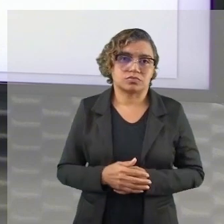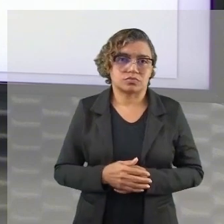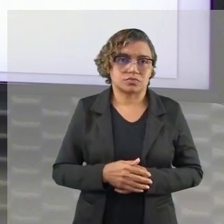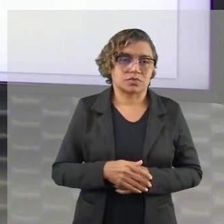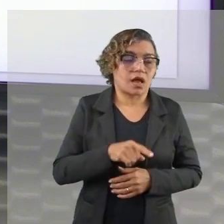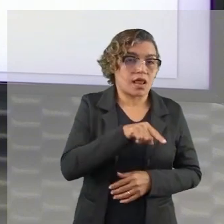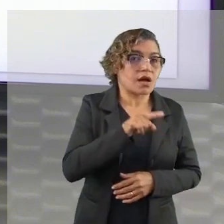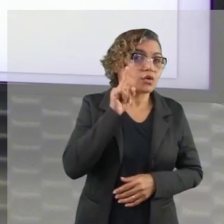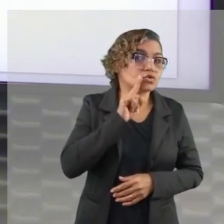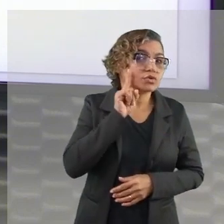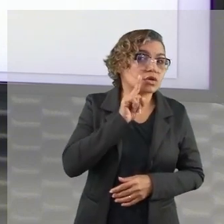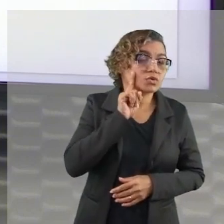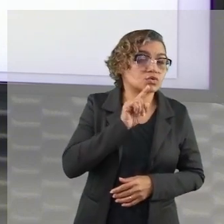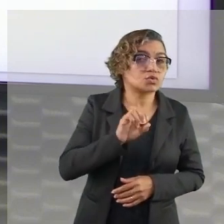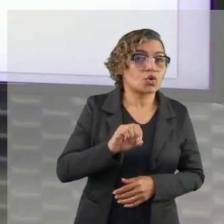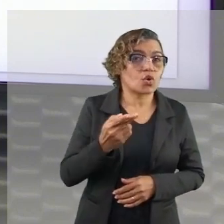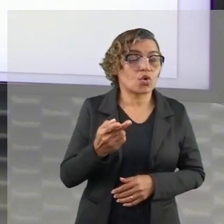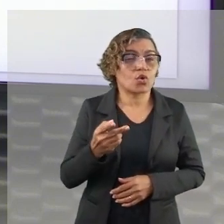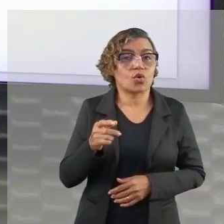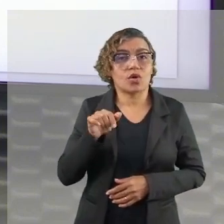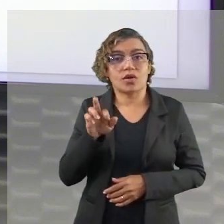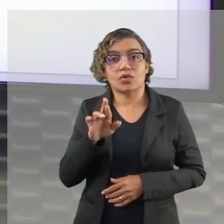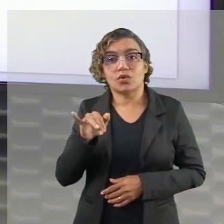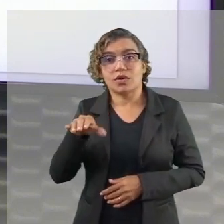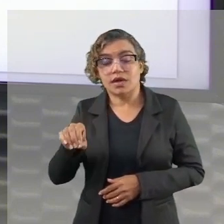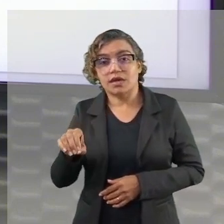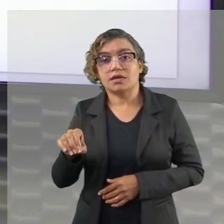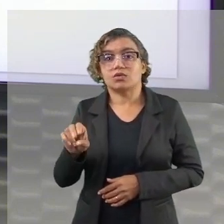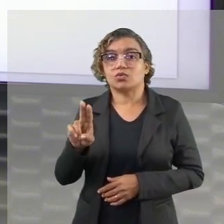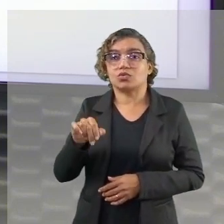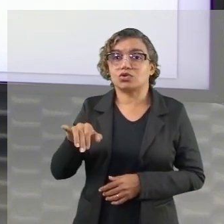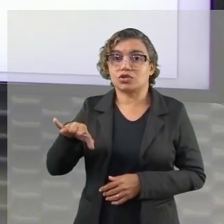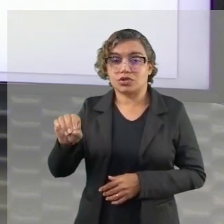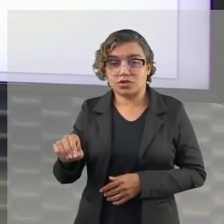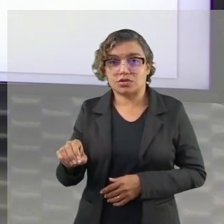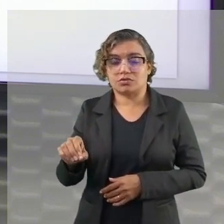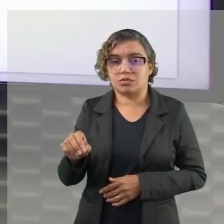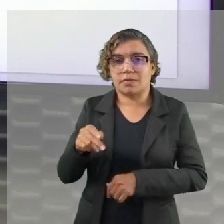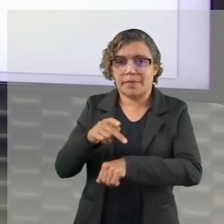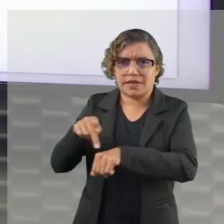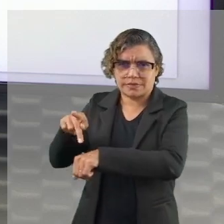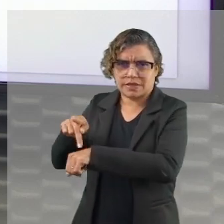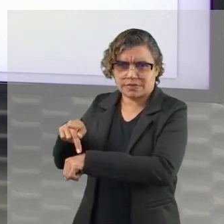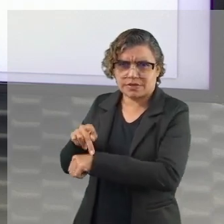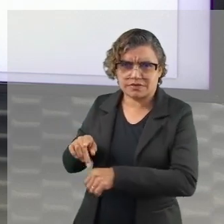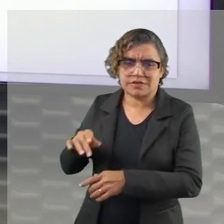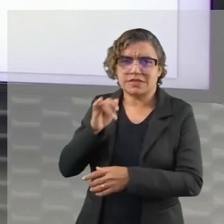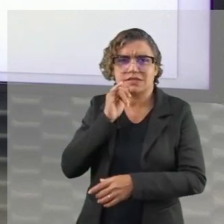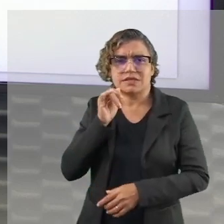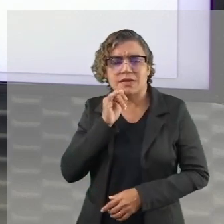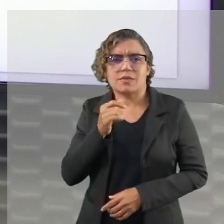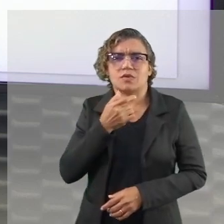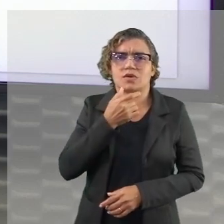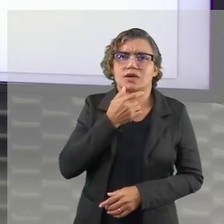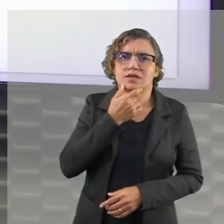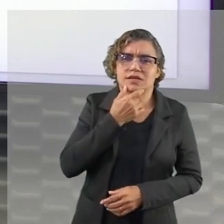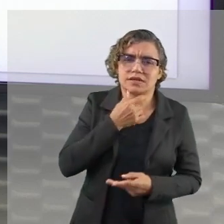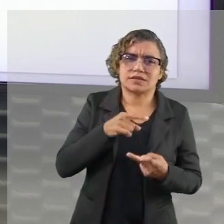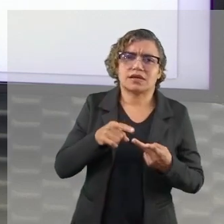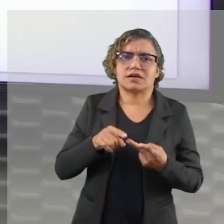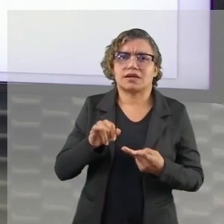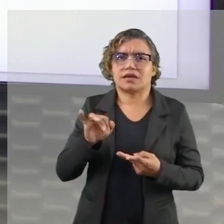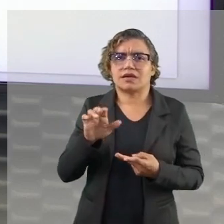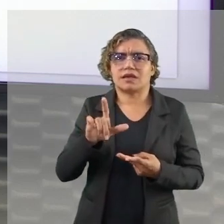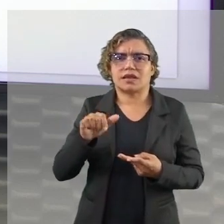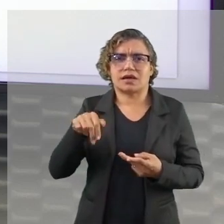o inglês que se fala no Reino Unido, nos países que compõem esse bloco, como, por exemplo, a Inglaterra, a Irlanda,